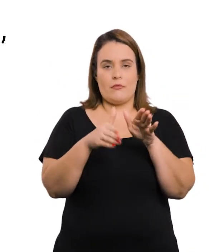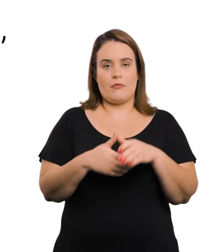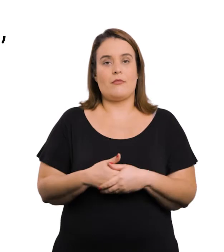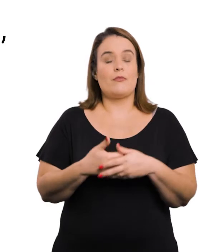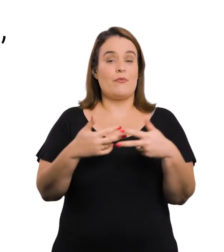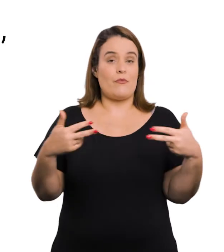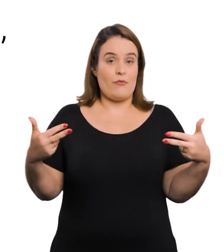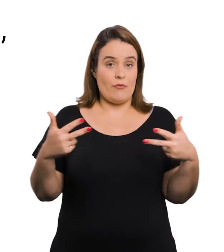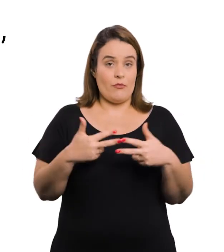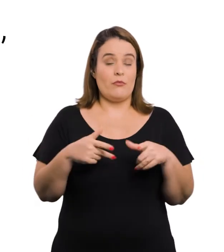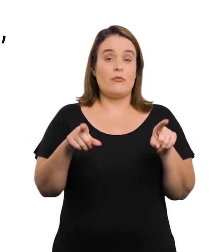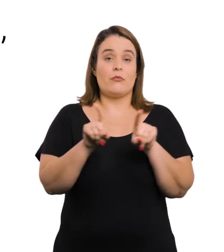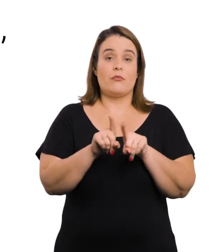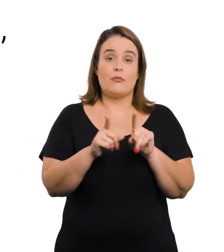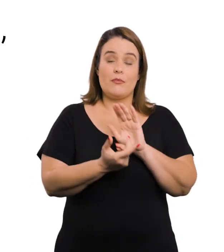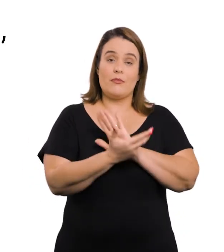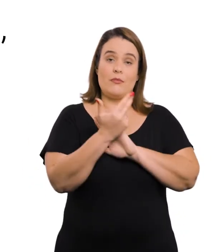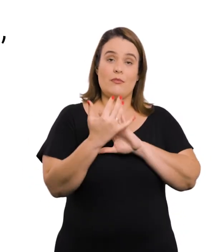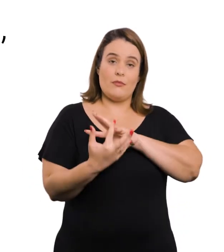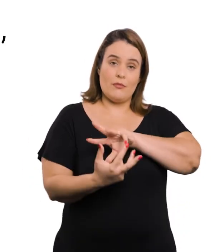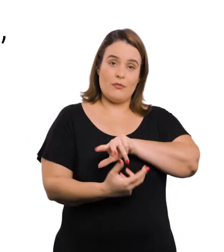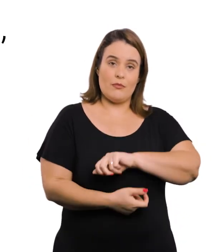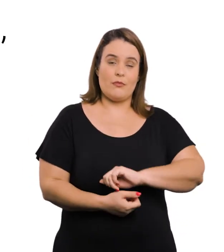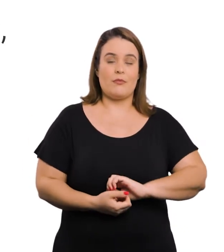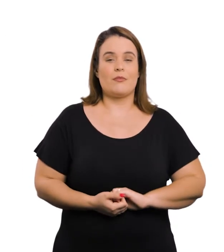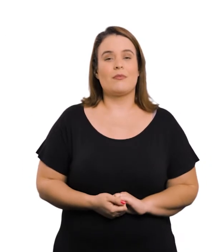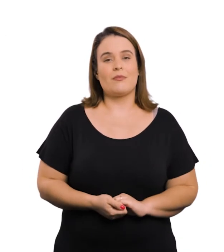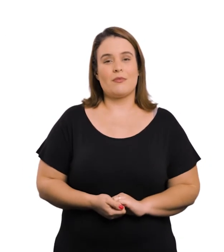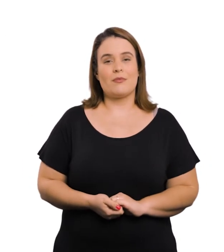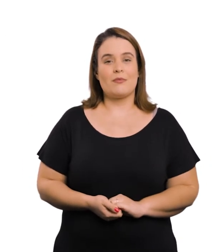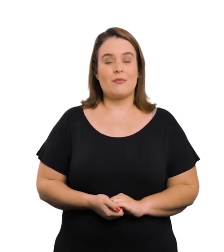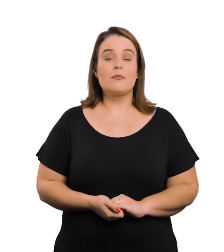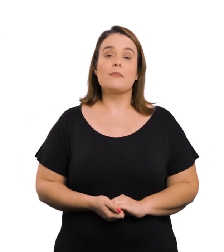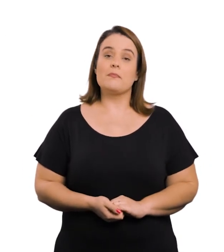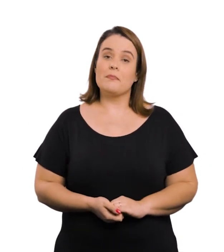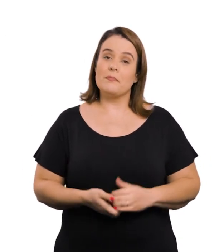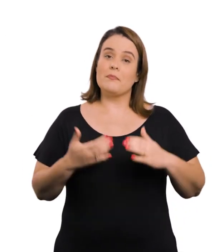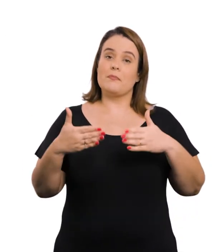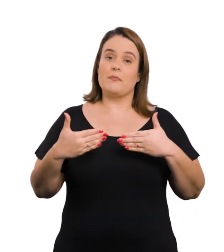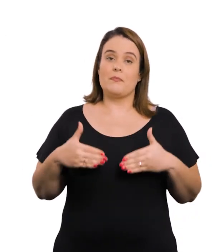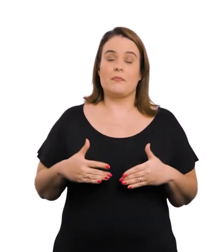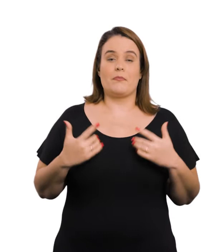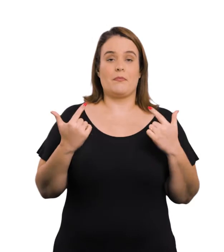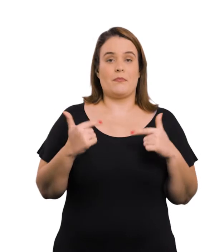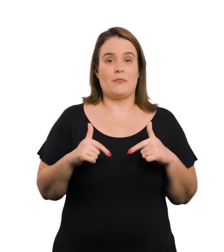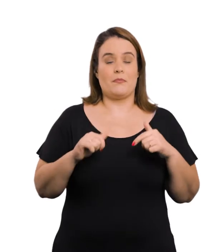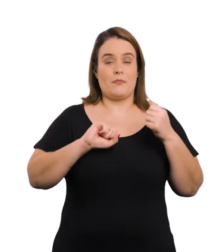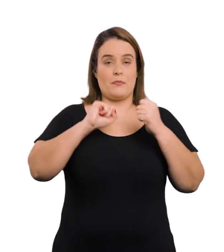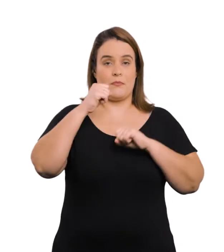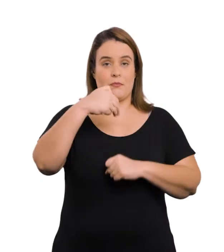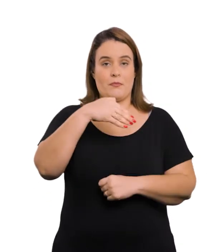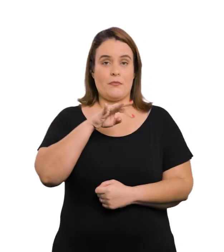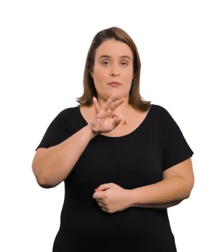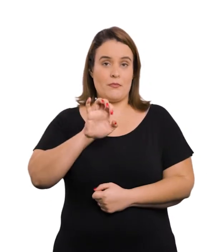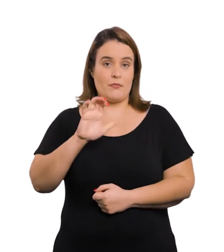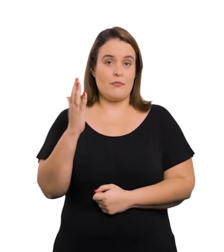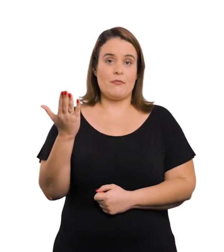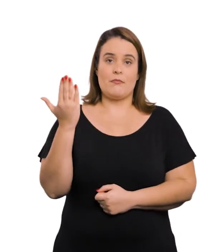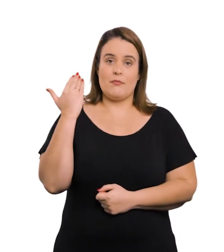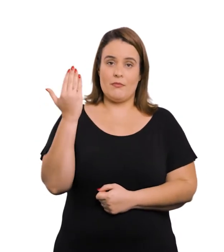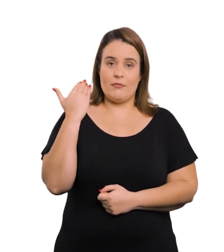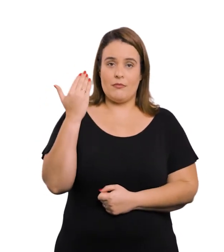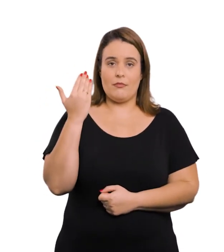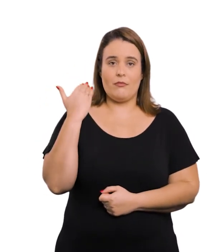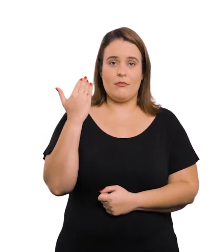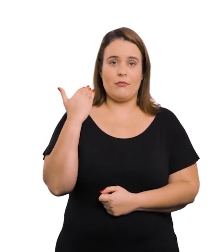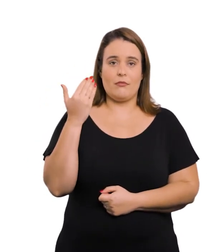seus recursos e o conceito de desenho universal. Conforme determina o Ministério do Trabalho e Emprego, MTE,